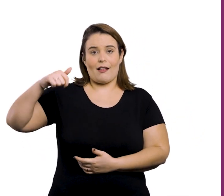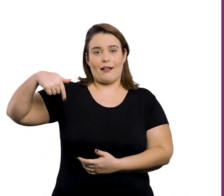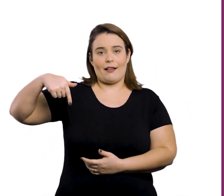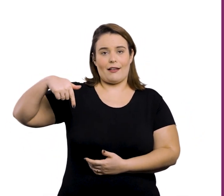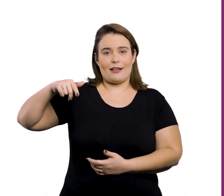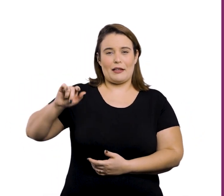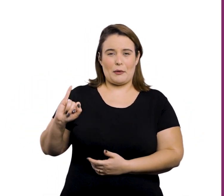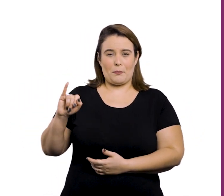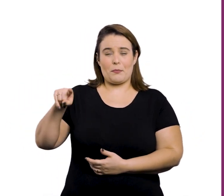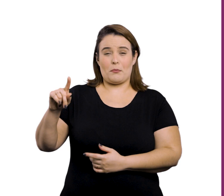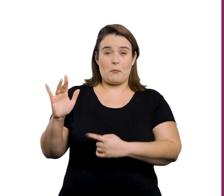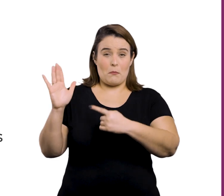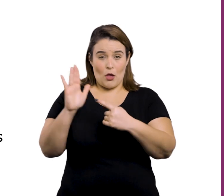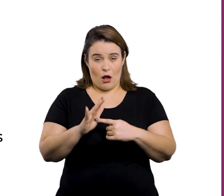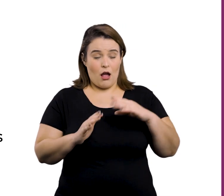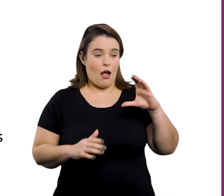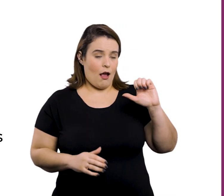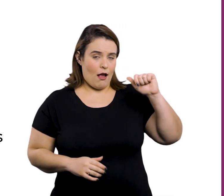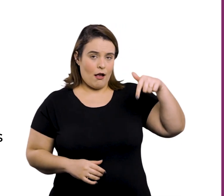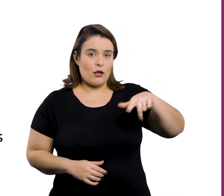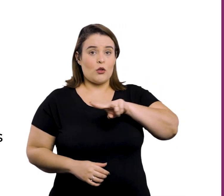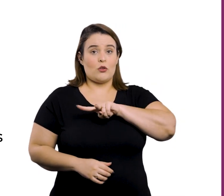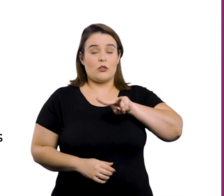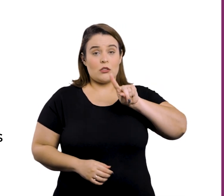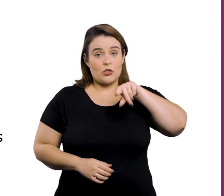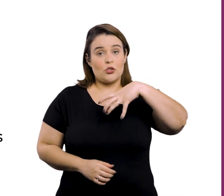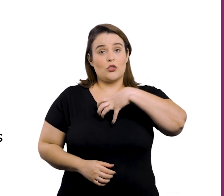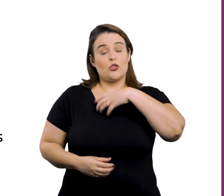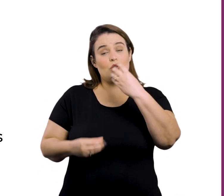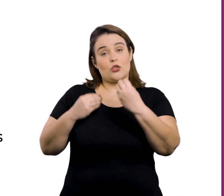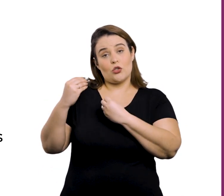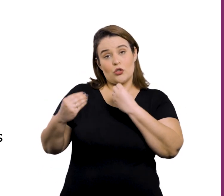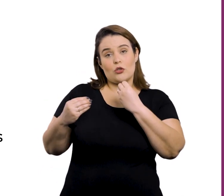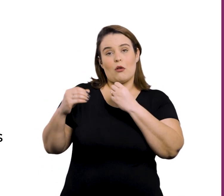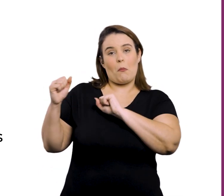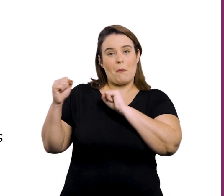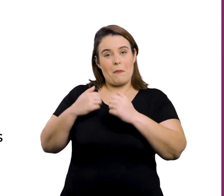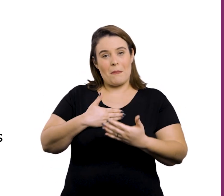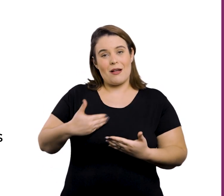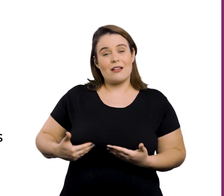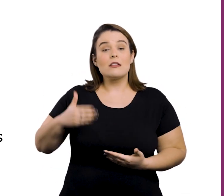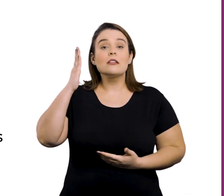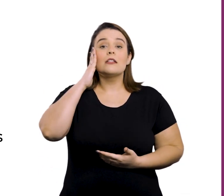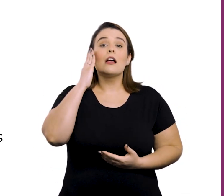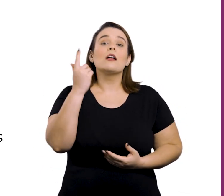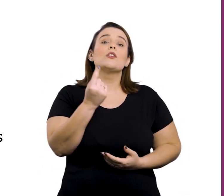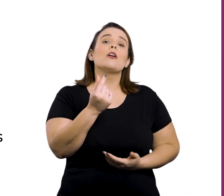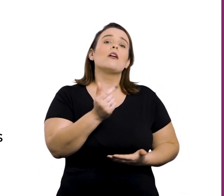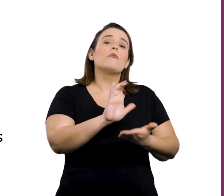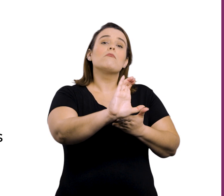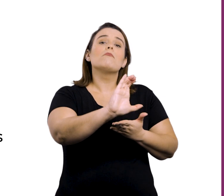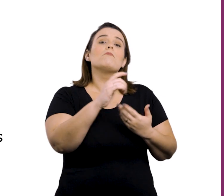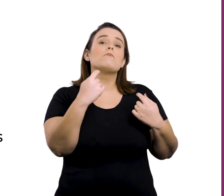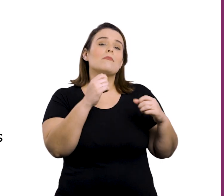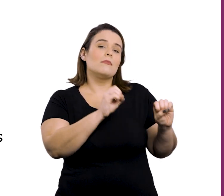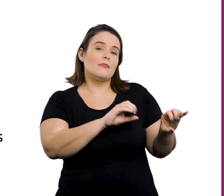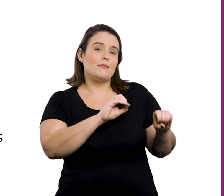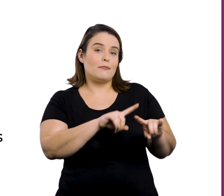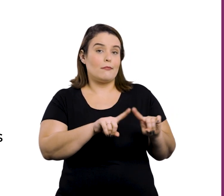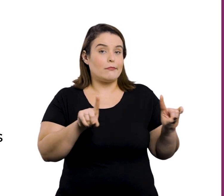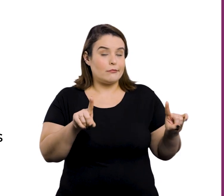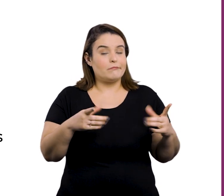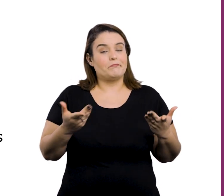no mecanismo do CAQUI. O CAQUI e o CAC são mecanismos para que o poder público saiba quanto investir em